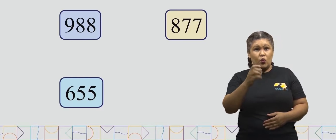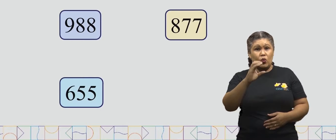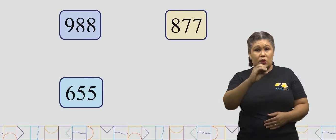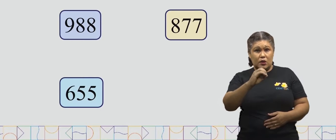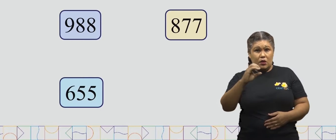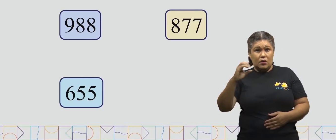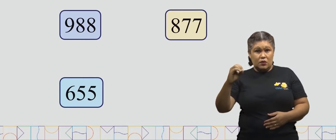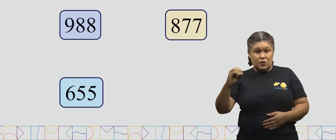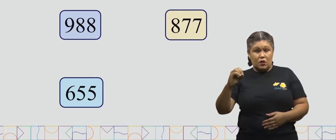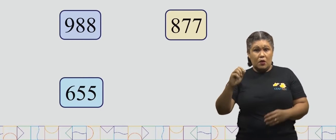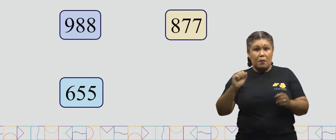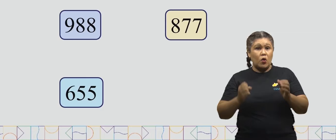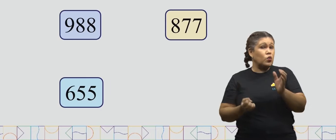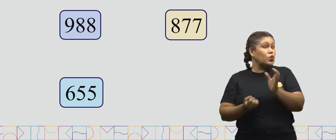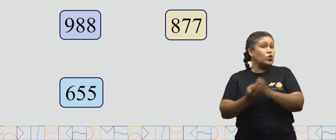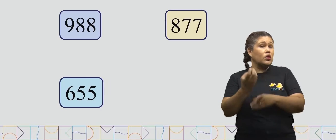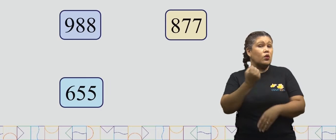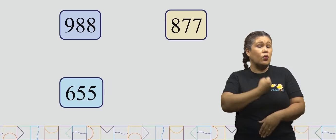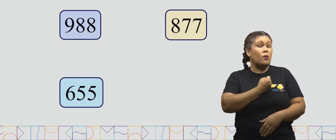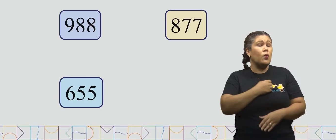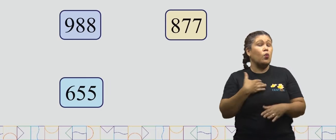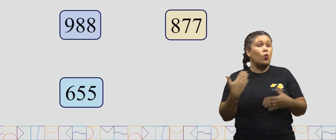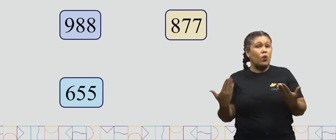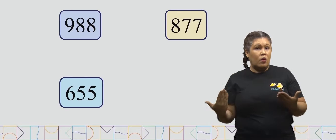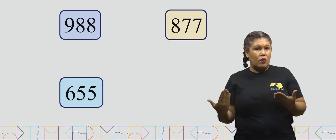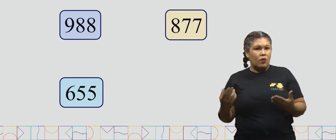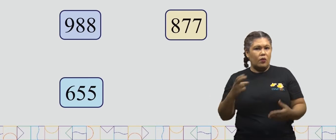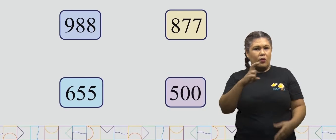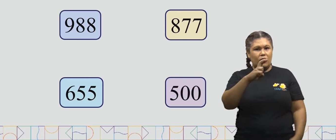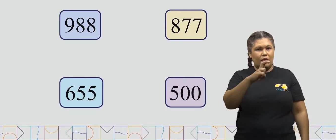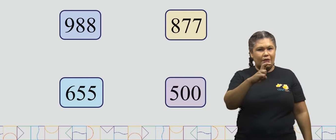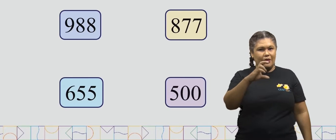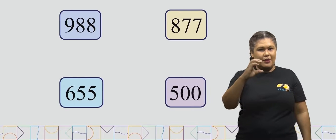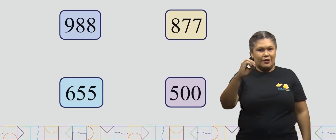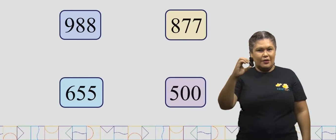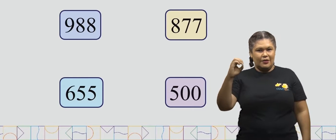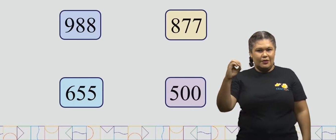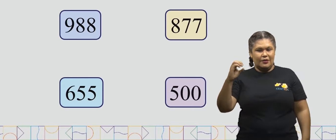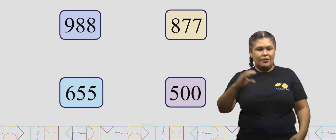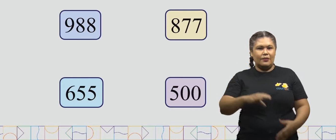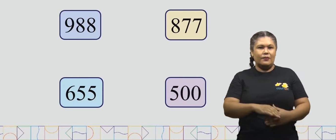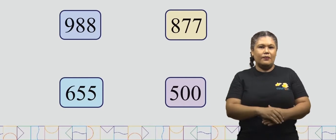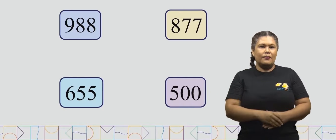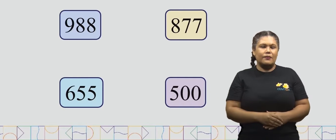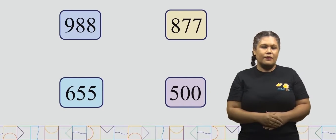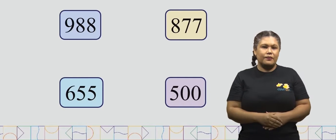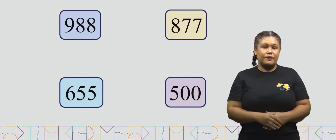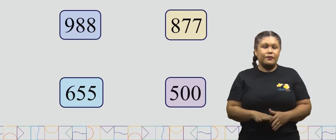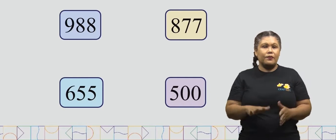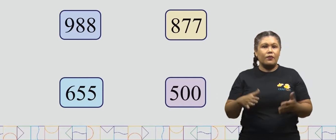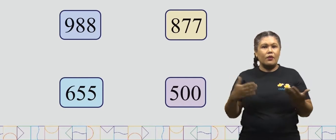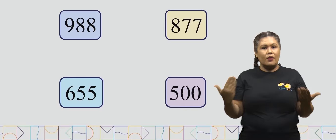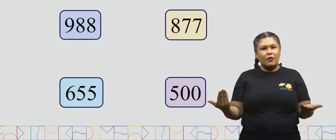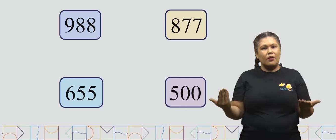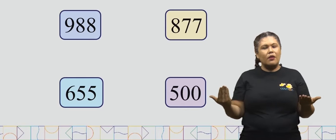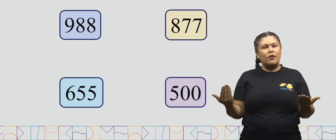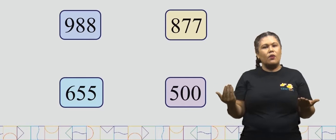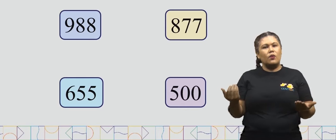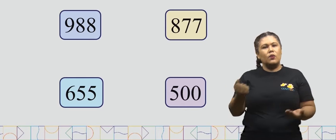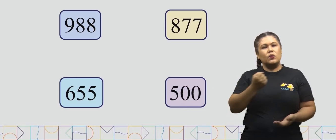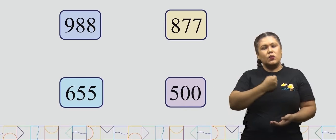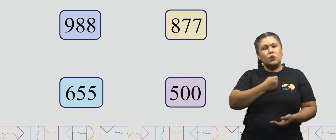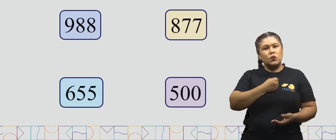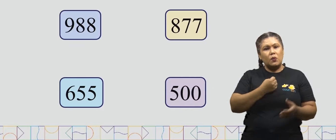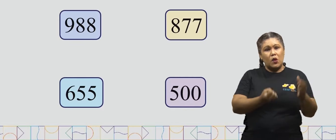2 zeros. Com eles, formamos o número 500. Portanto,